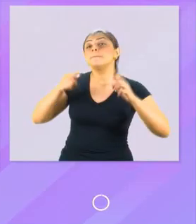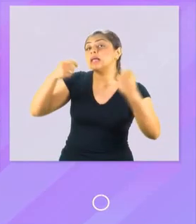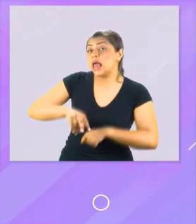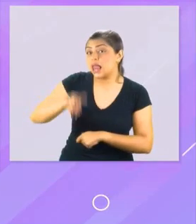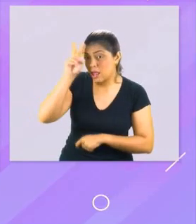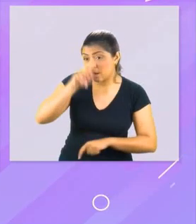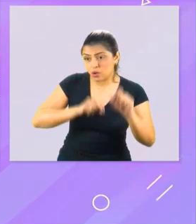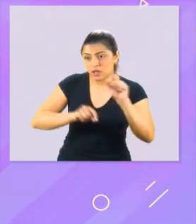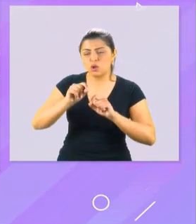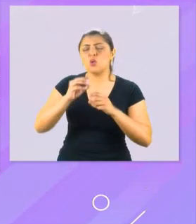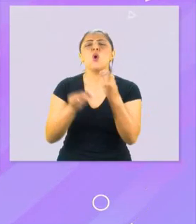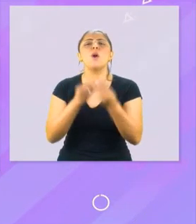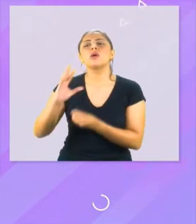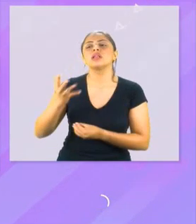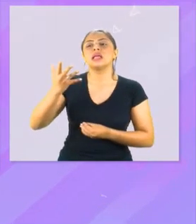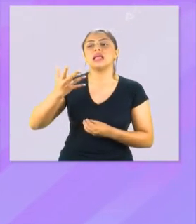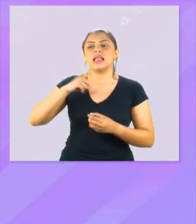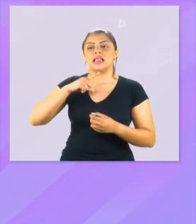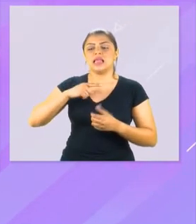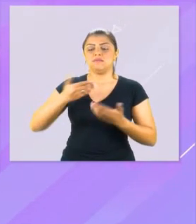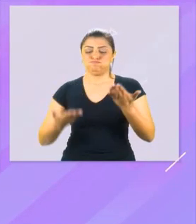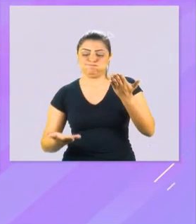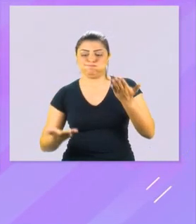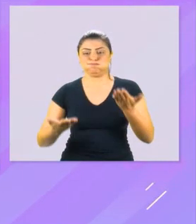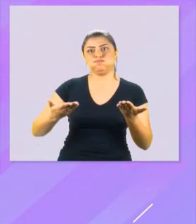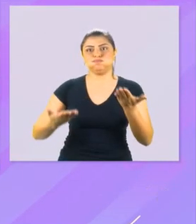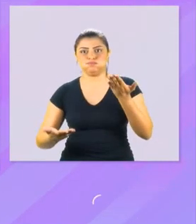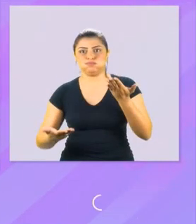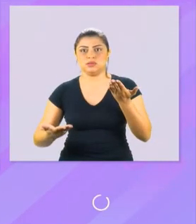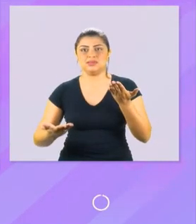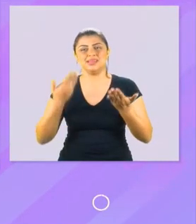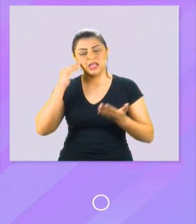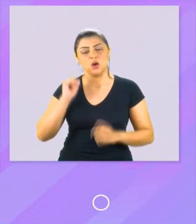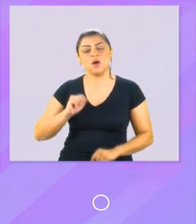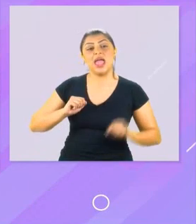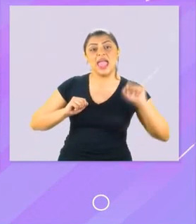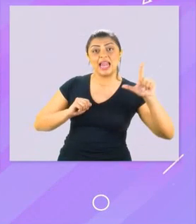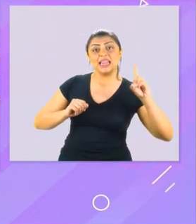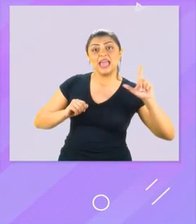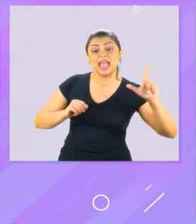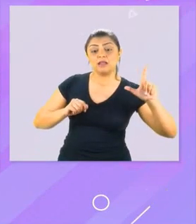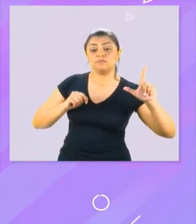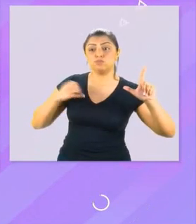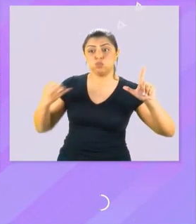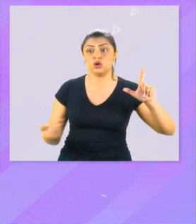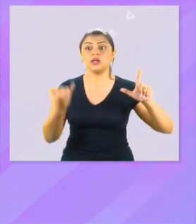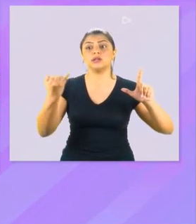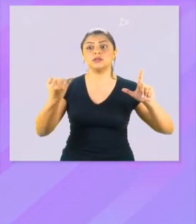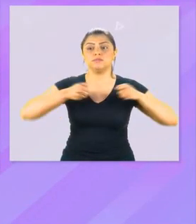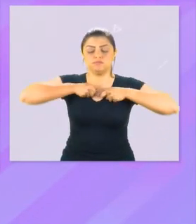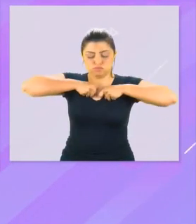colesterol ruim. Só que vale lembrar que isso só vai ocorrer quando nós tivermos um desequilíbrio. Então, o LDL ele tem a sua